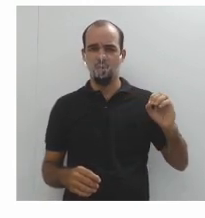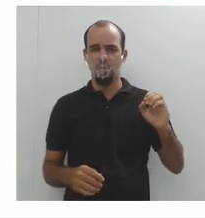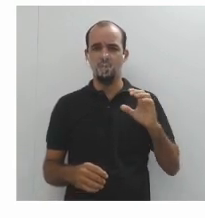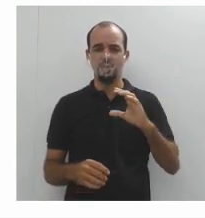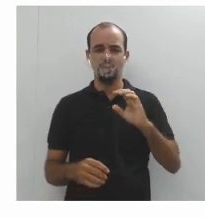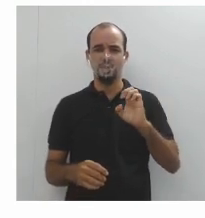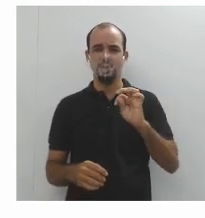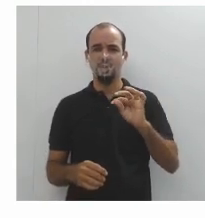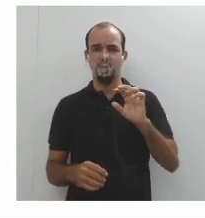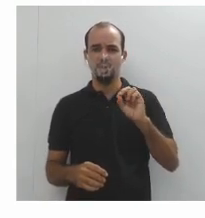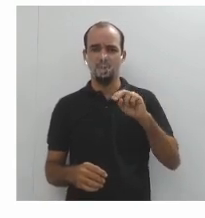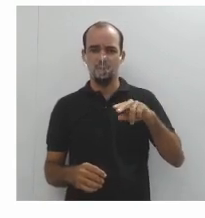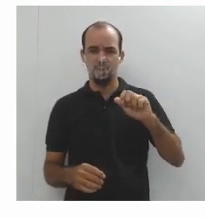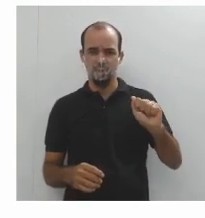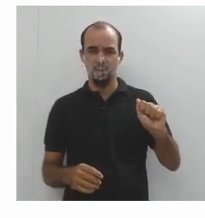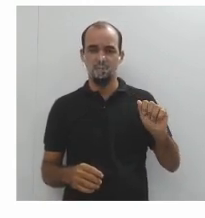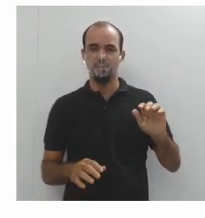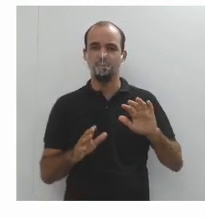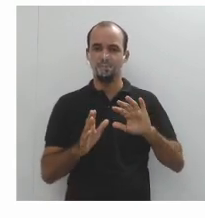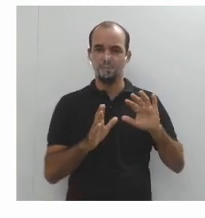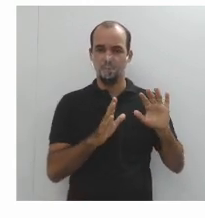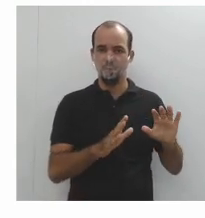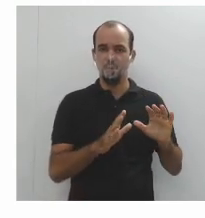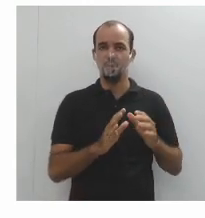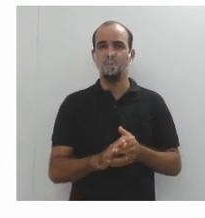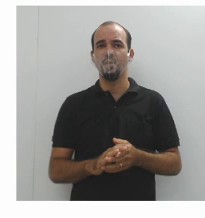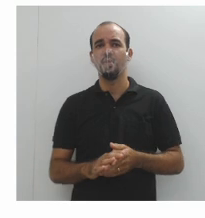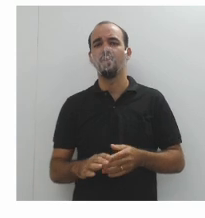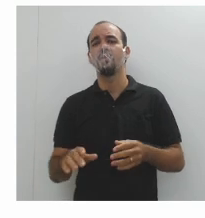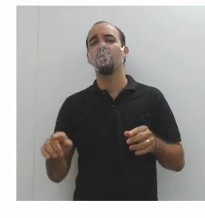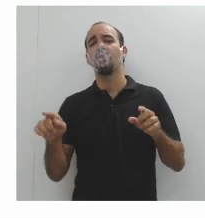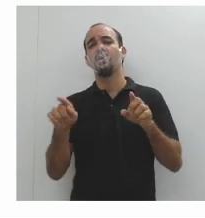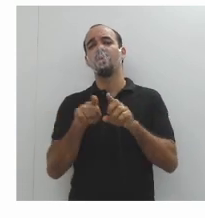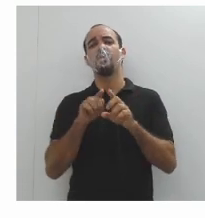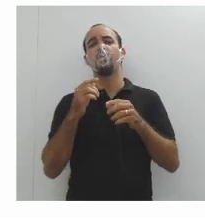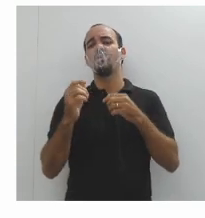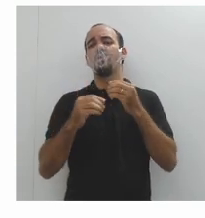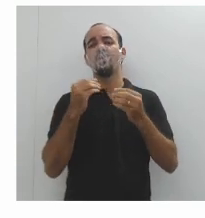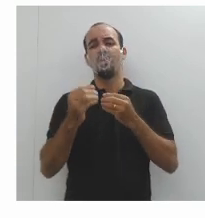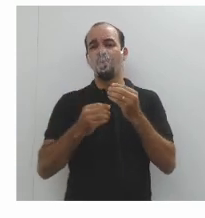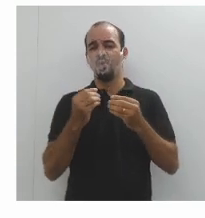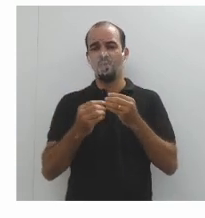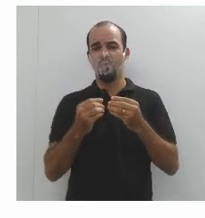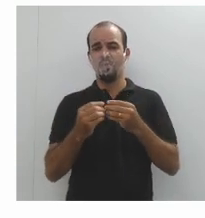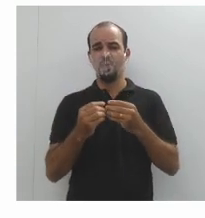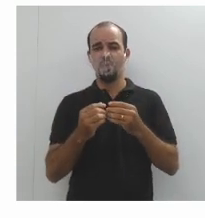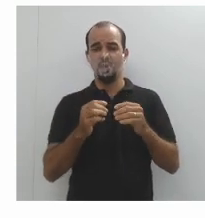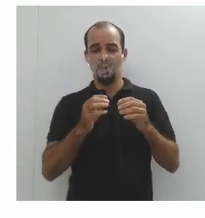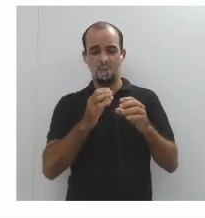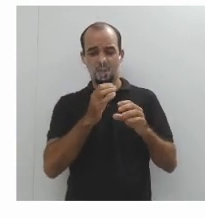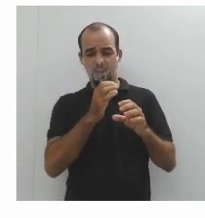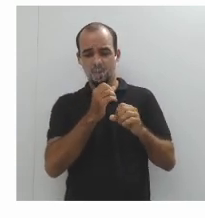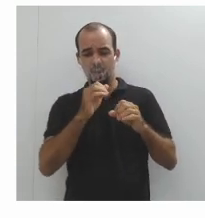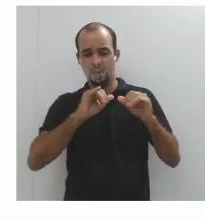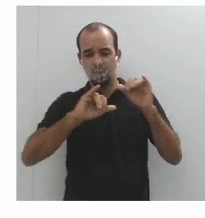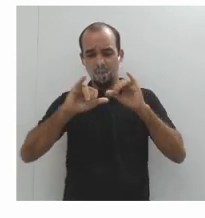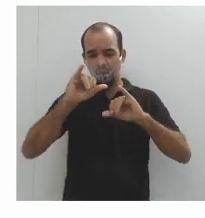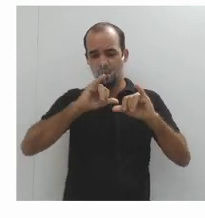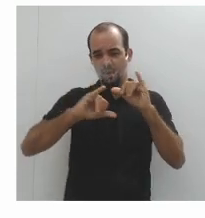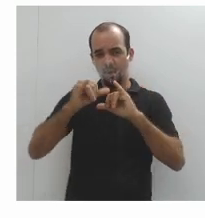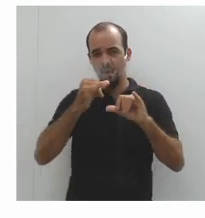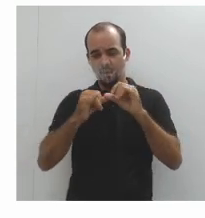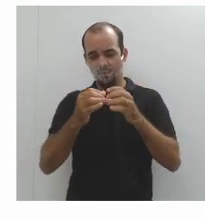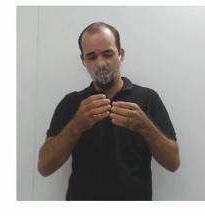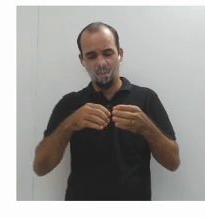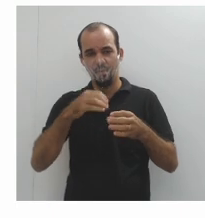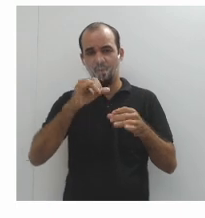temos uma fórmula geral de carbono e água, ok?